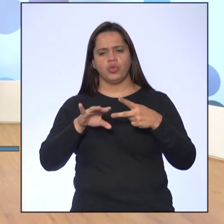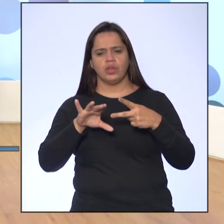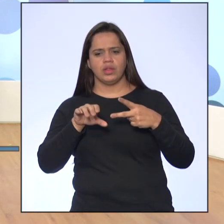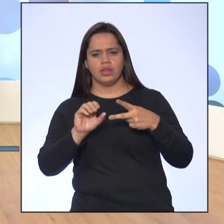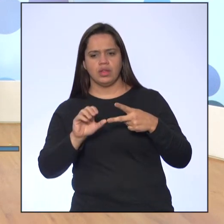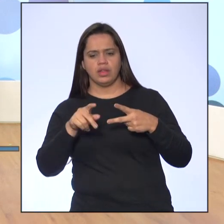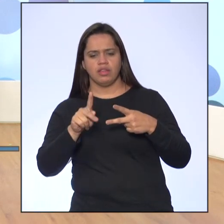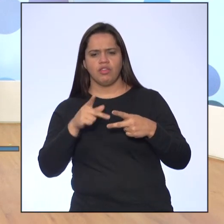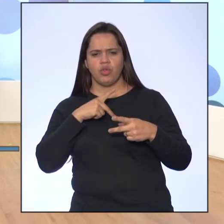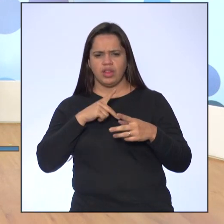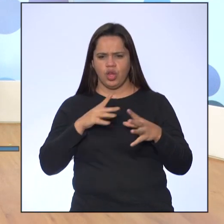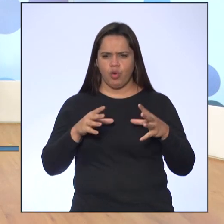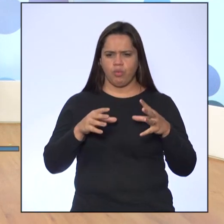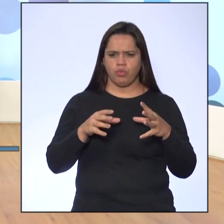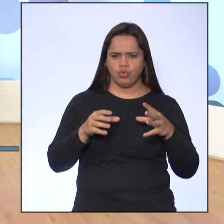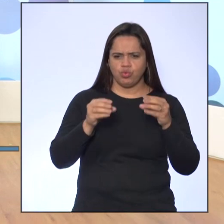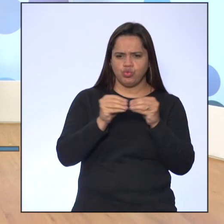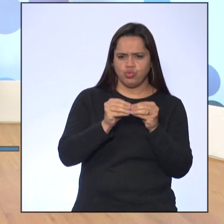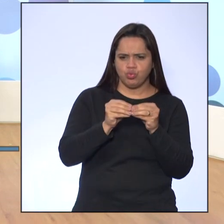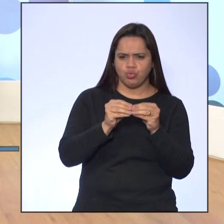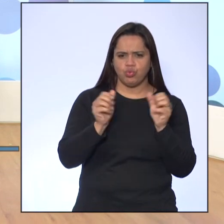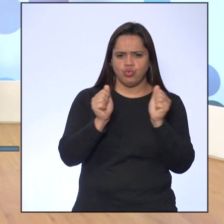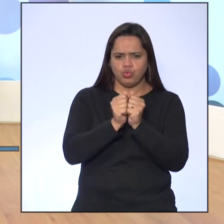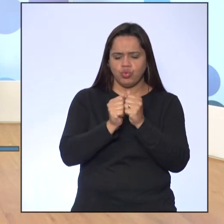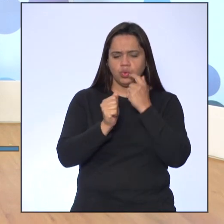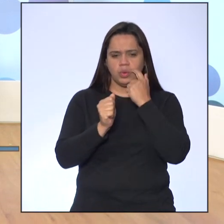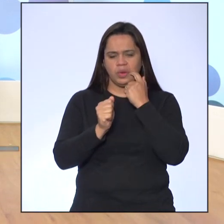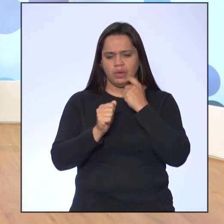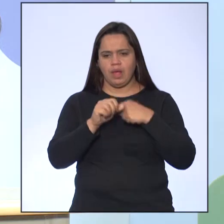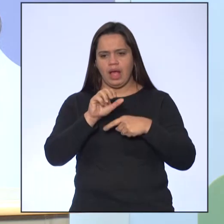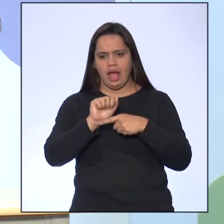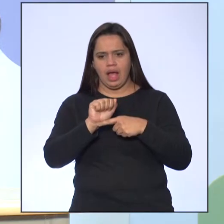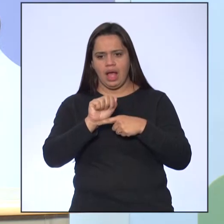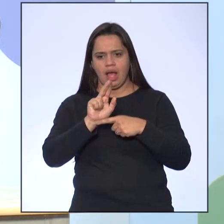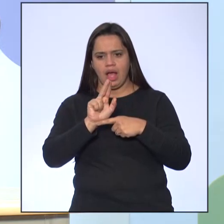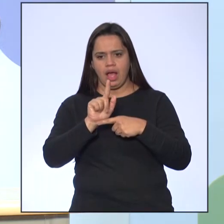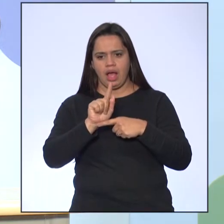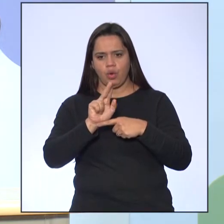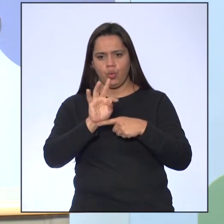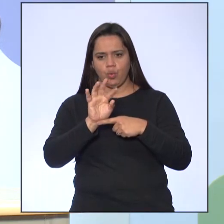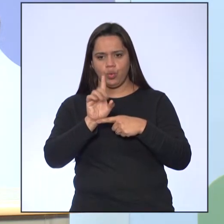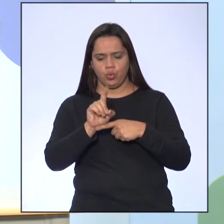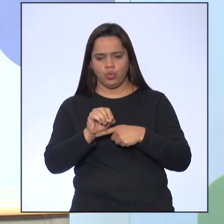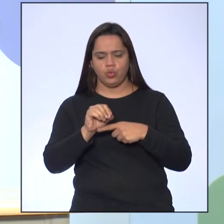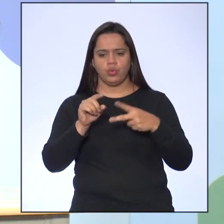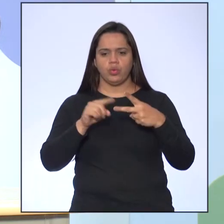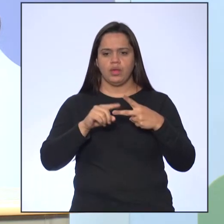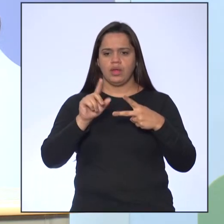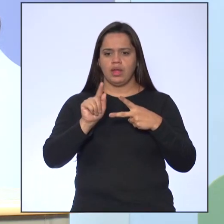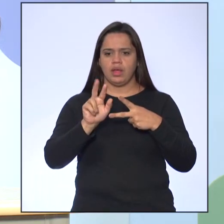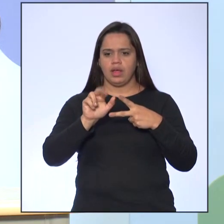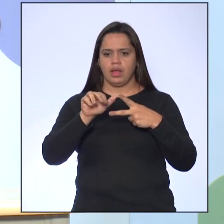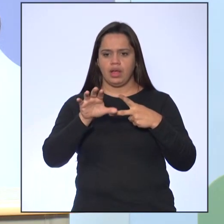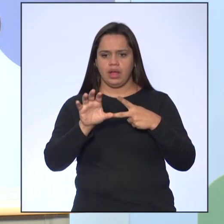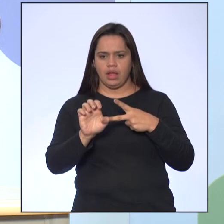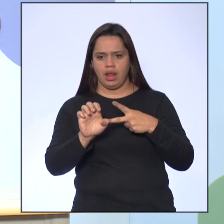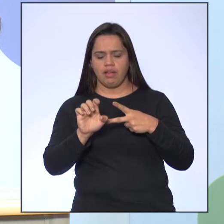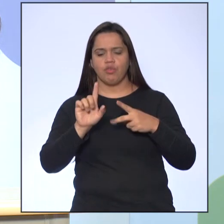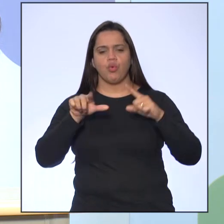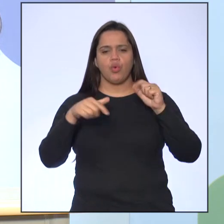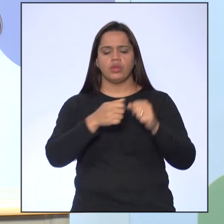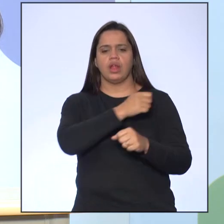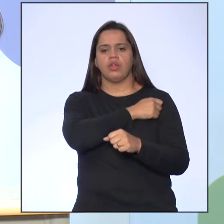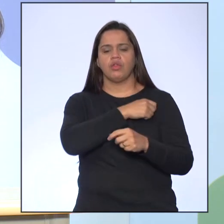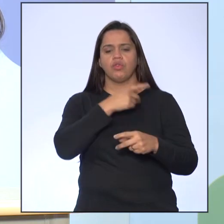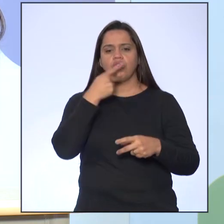grave? É uma pergunta, né, que a gente responder em seguida. O Igor fala da batida, que ele achou muito interessante. Sara, Davi, Enzo e